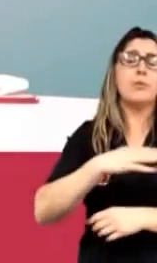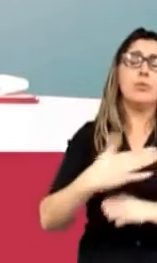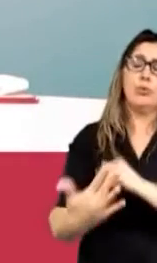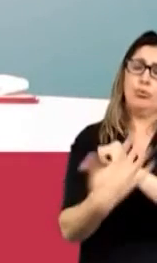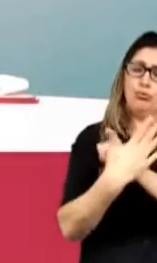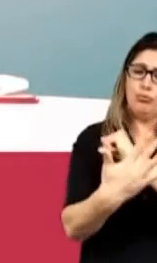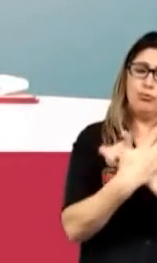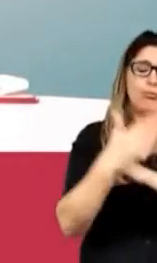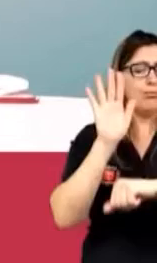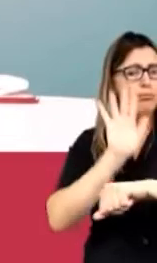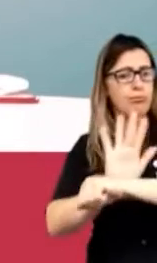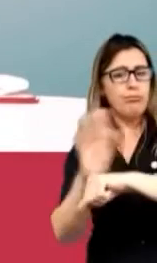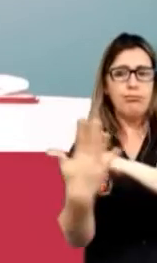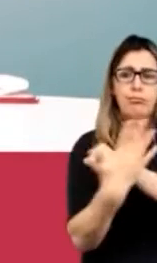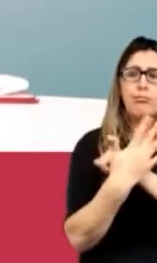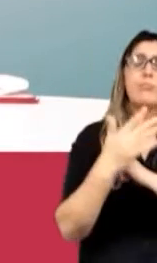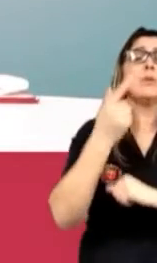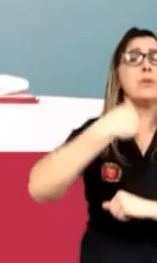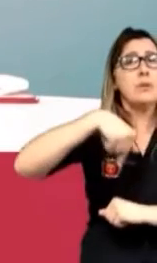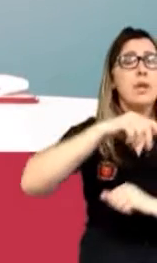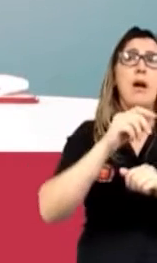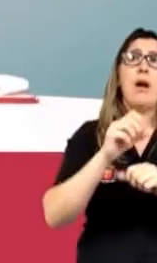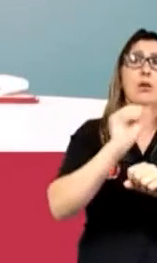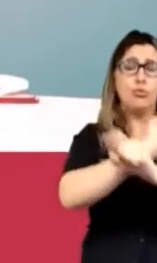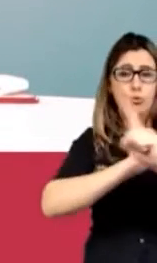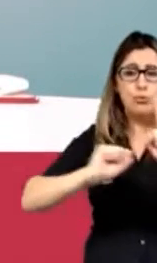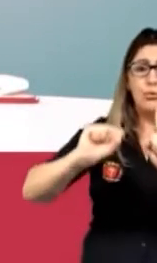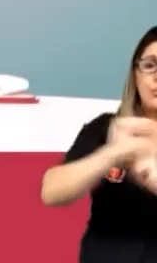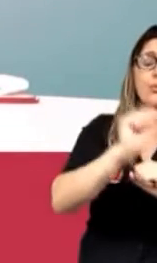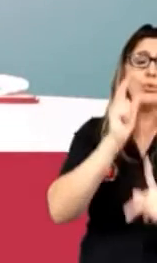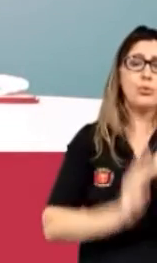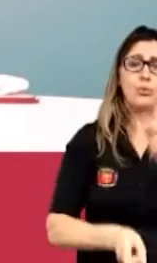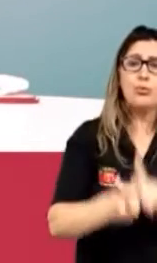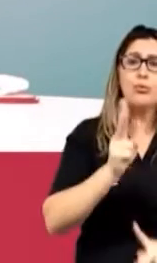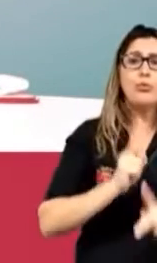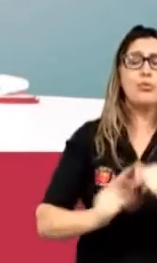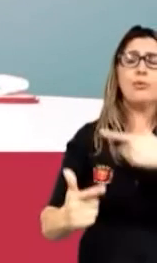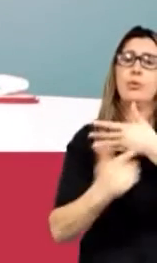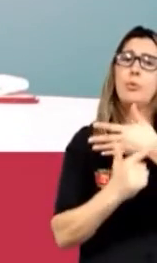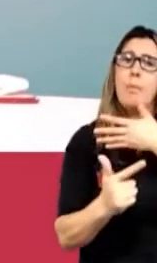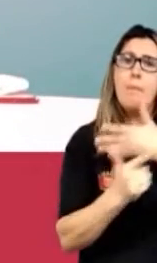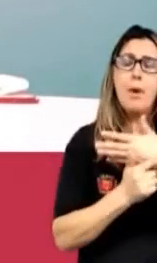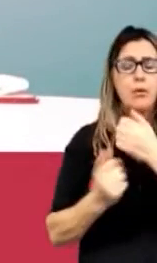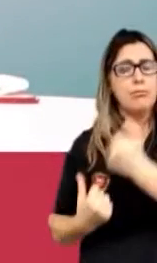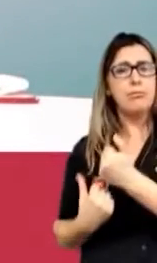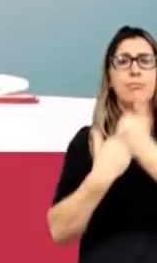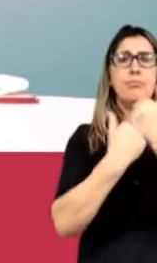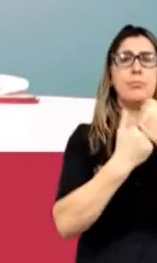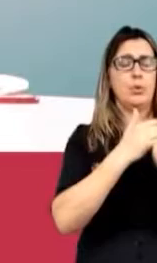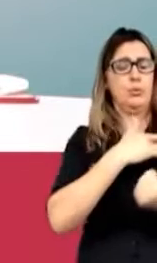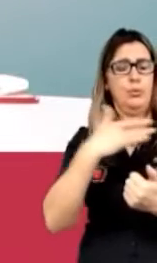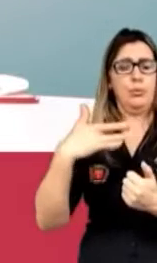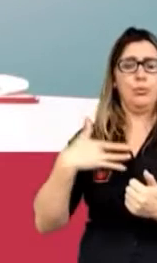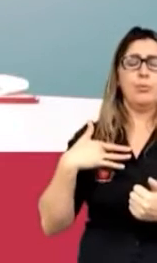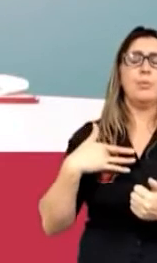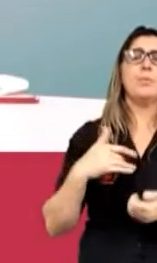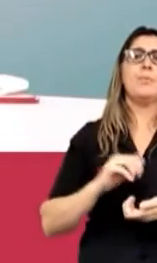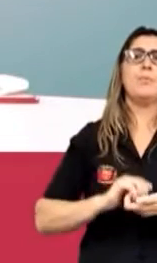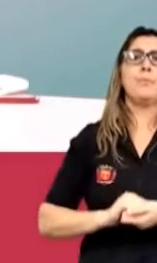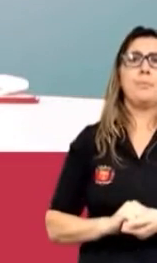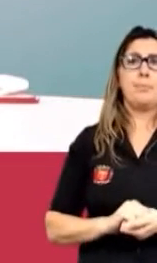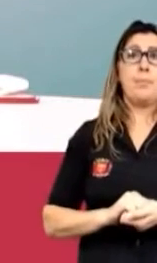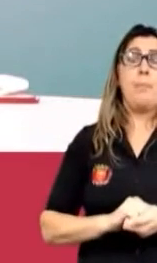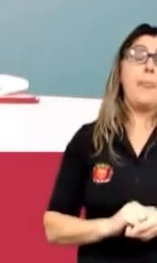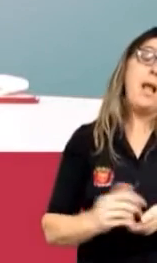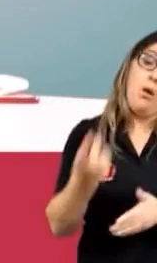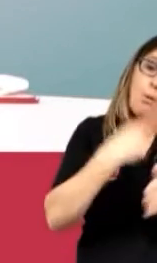bem, mas nós precisamos que a sociedade continue fazendo o seu papel e nos apoiando. Com relação à